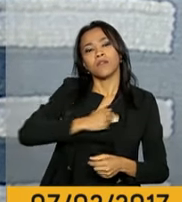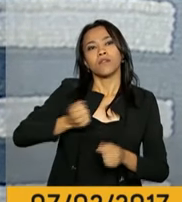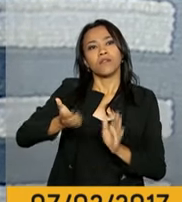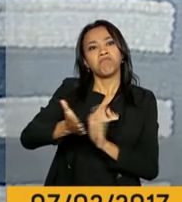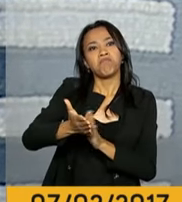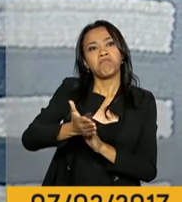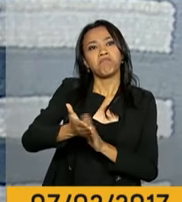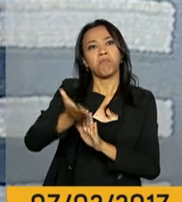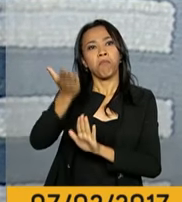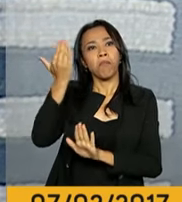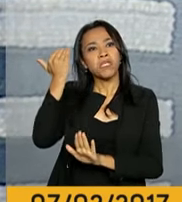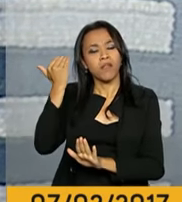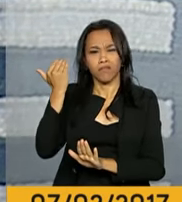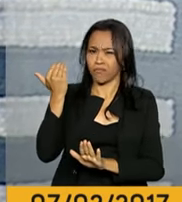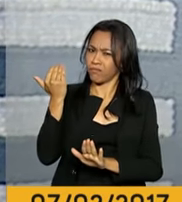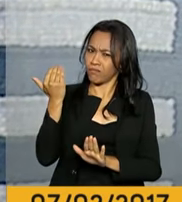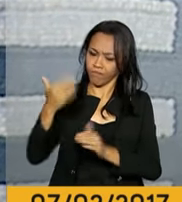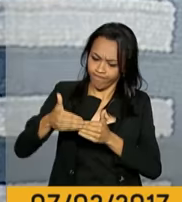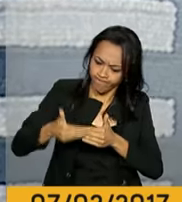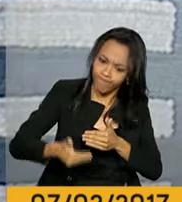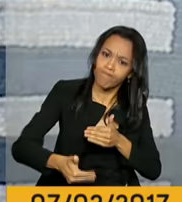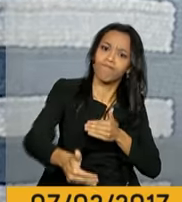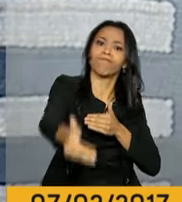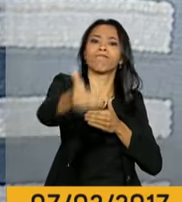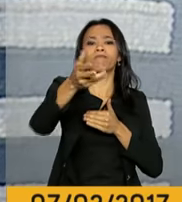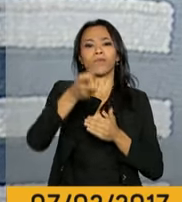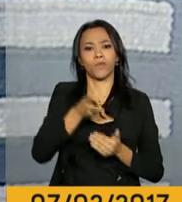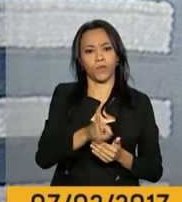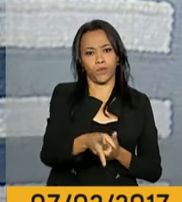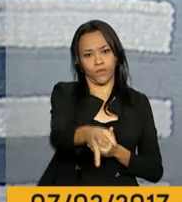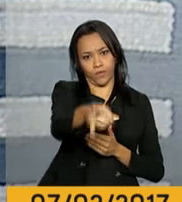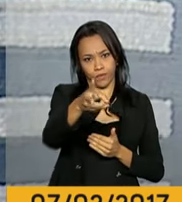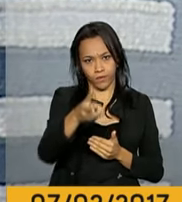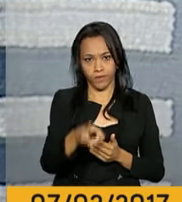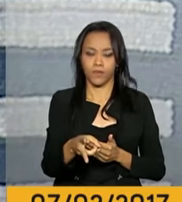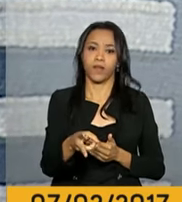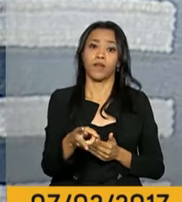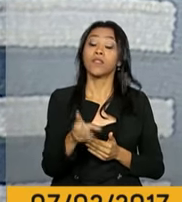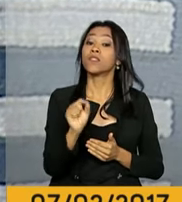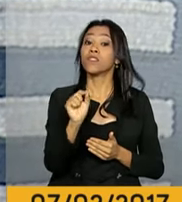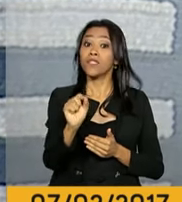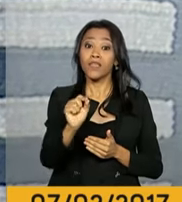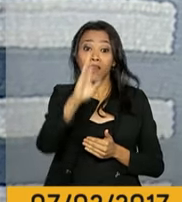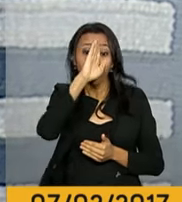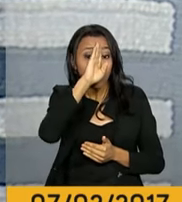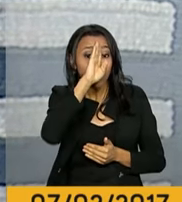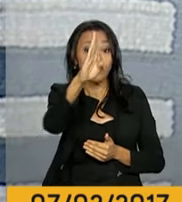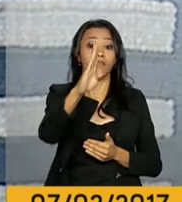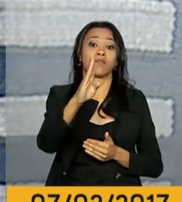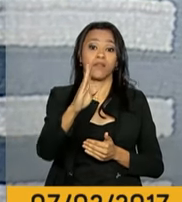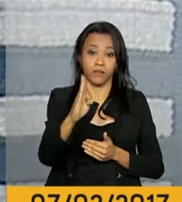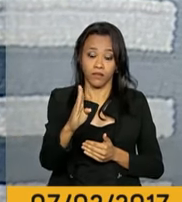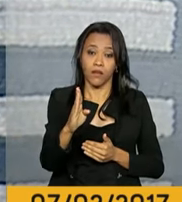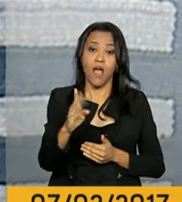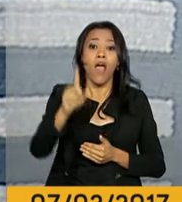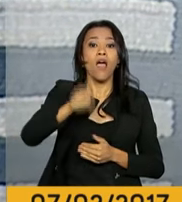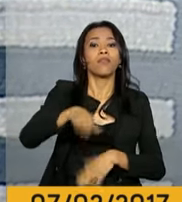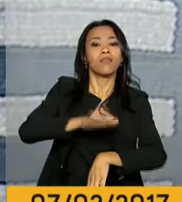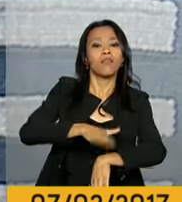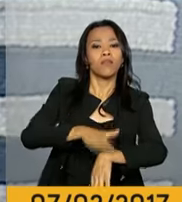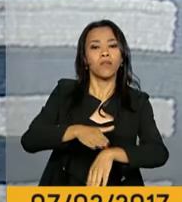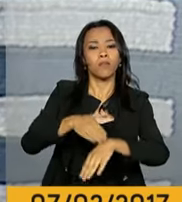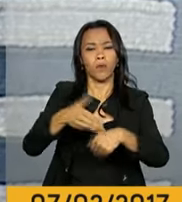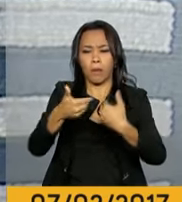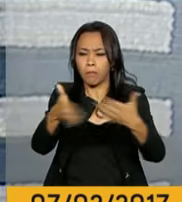convergência pragmática que nos faz avançar naquilo que é essencial é tempo de ampliar o